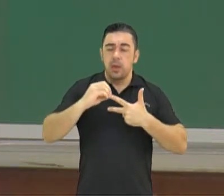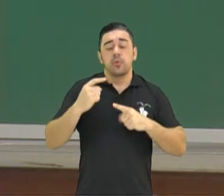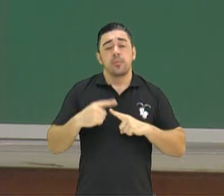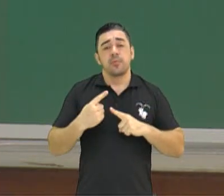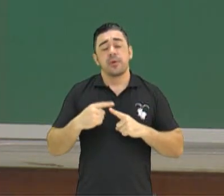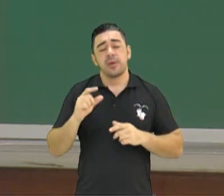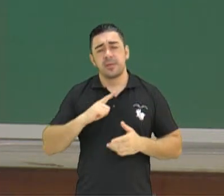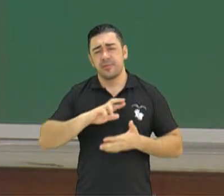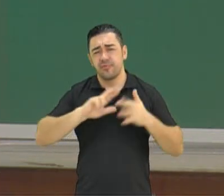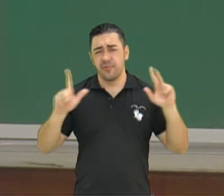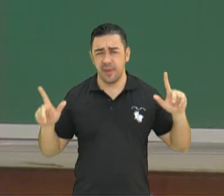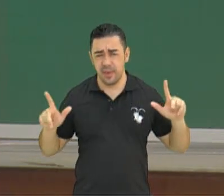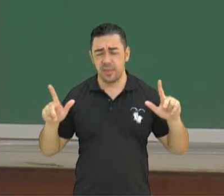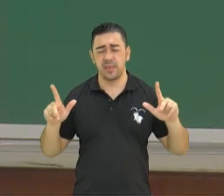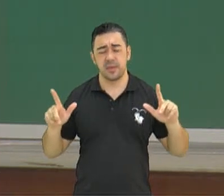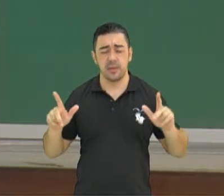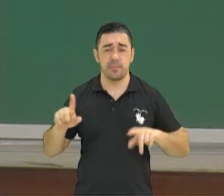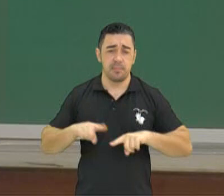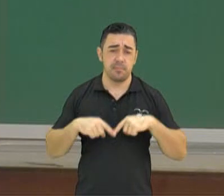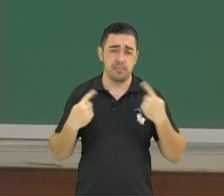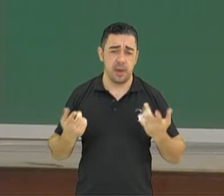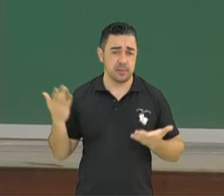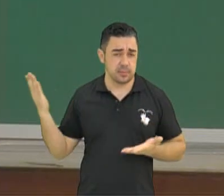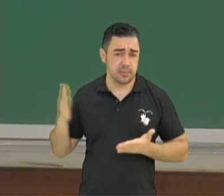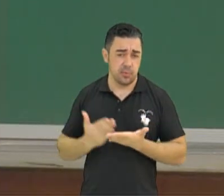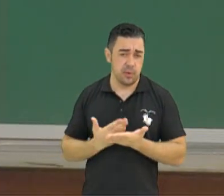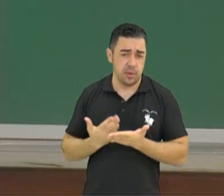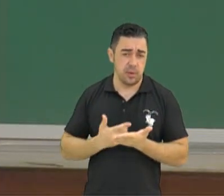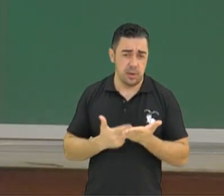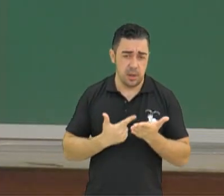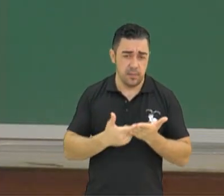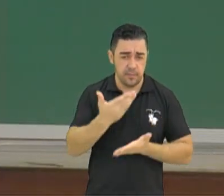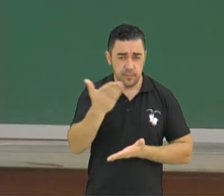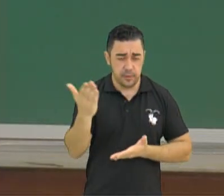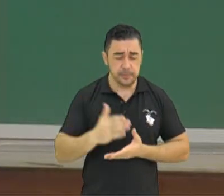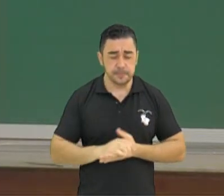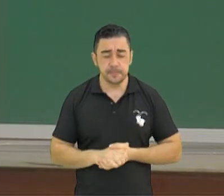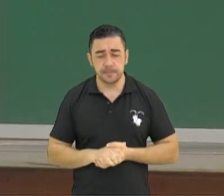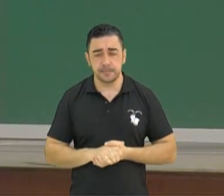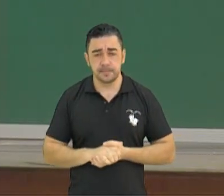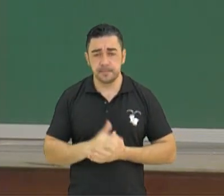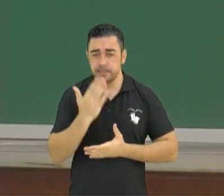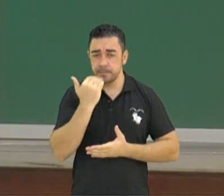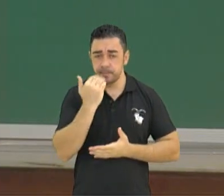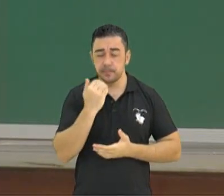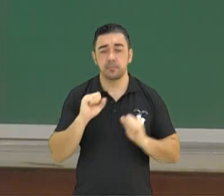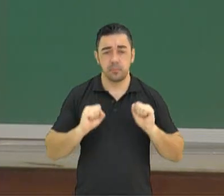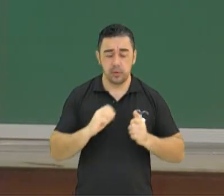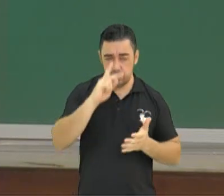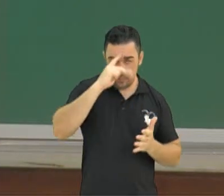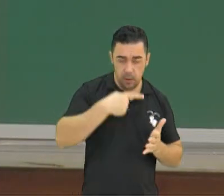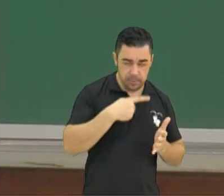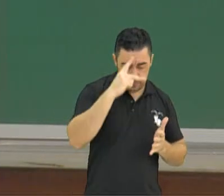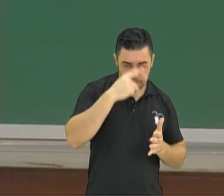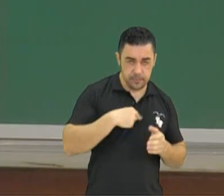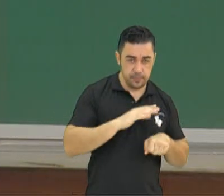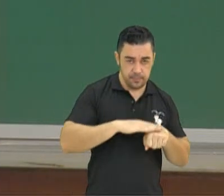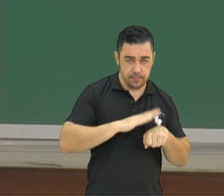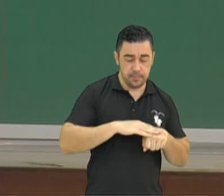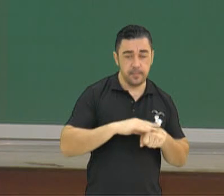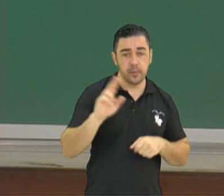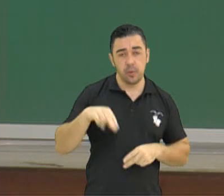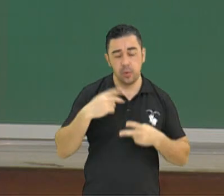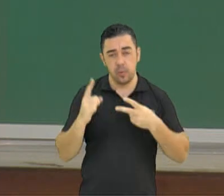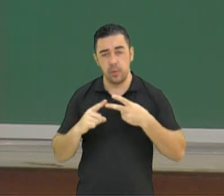organismos muito diferentes. Mas eu mantive o que está no livro de vocês, tá? Pluricelular também. Alimentação. Podem ser autótrofos, no caso das algas,